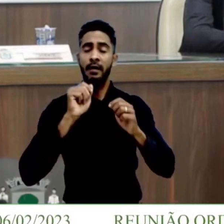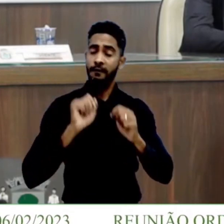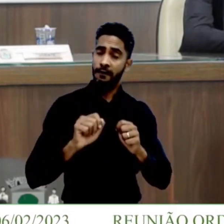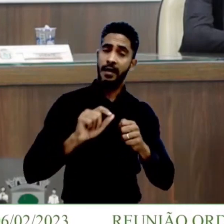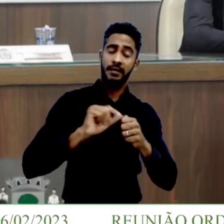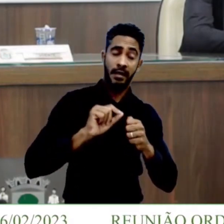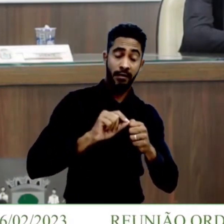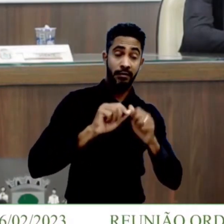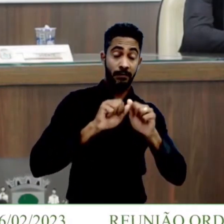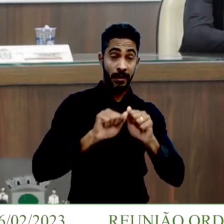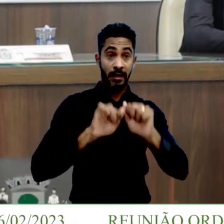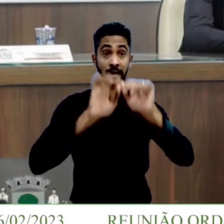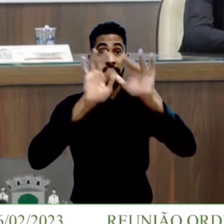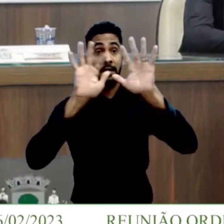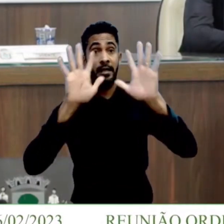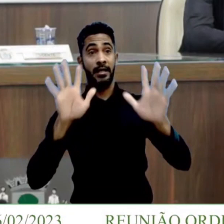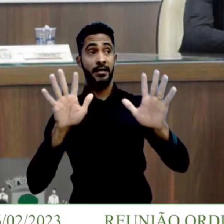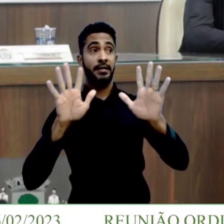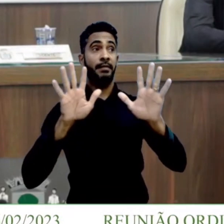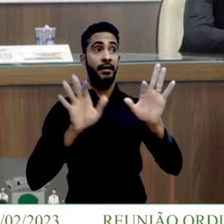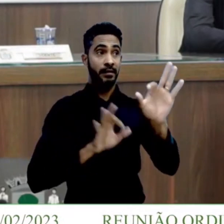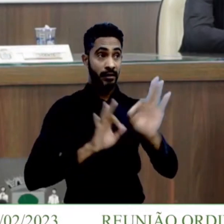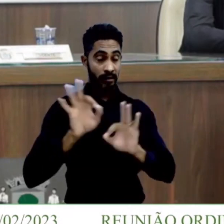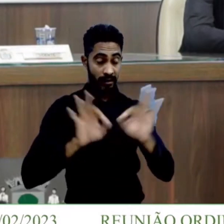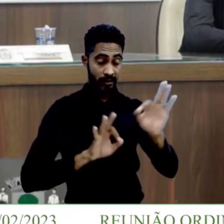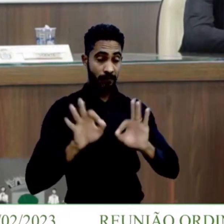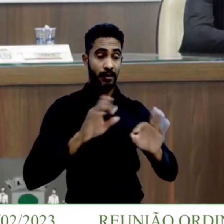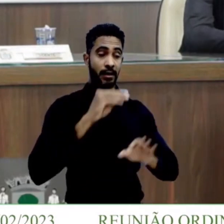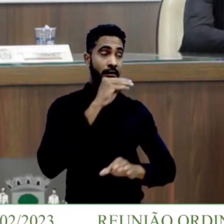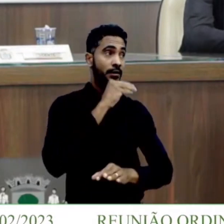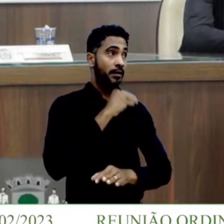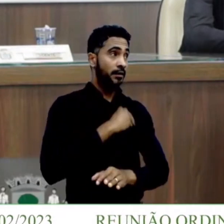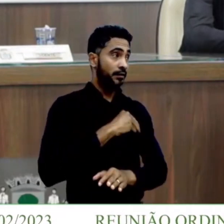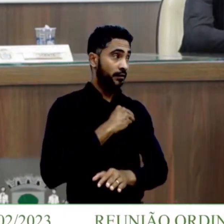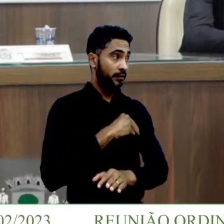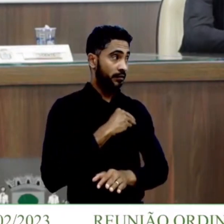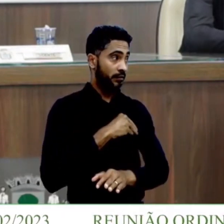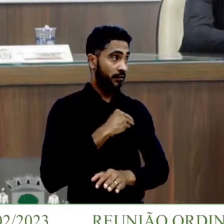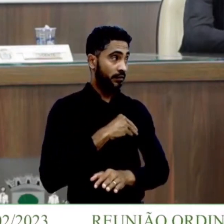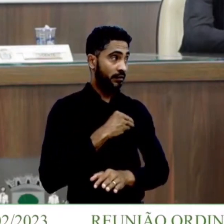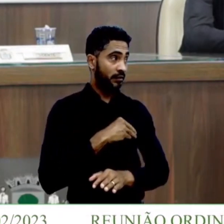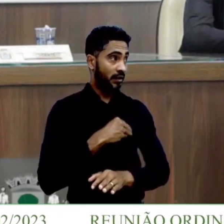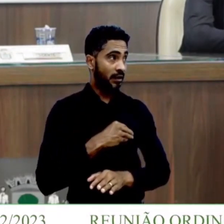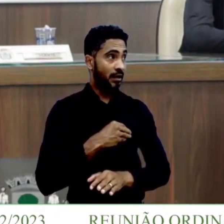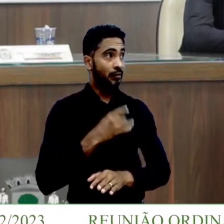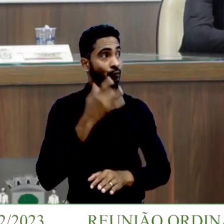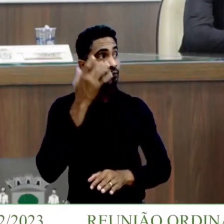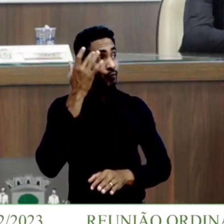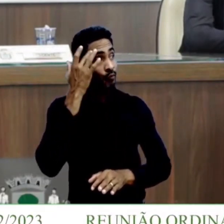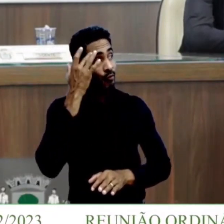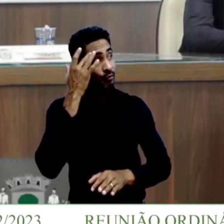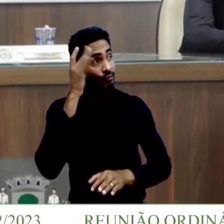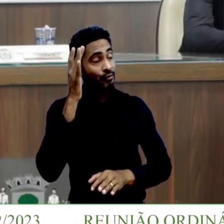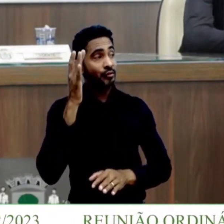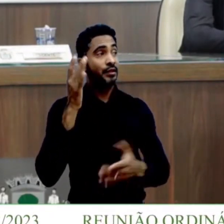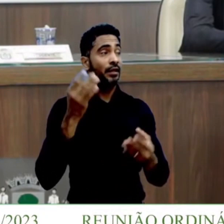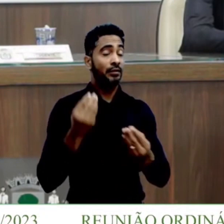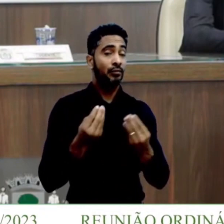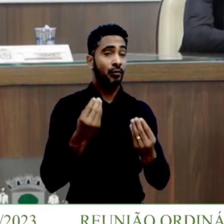reuniões para esclarecimento desse plano de cargo não sei se o termo seria no paralelo,